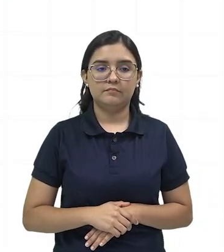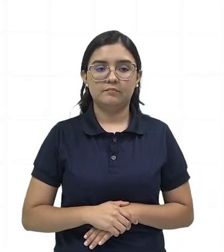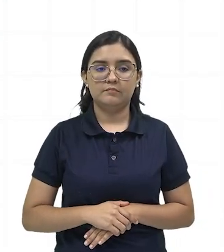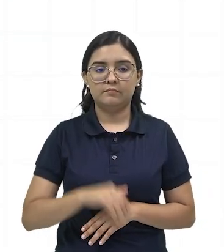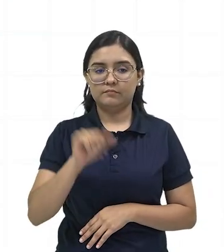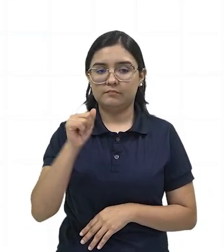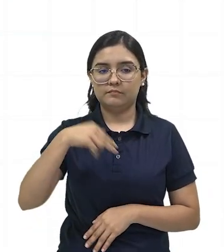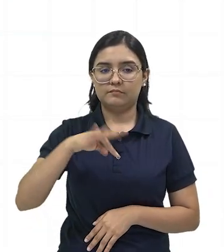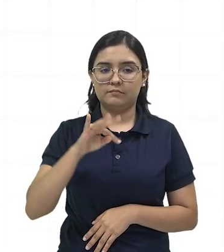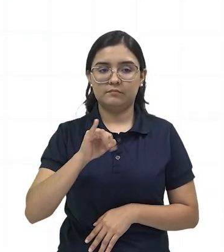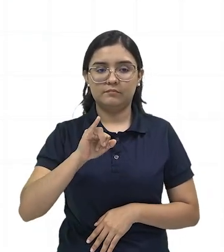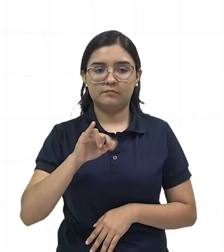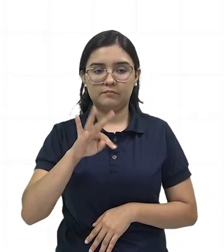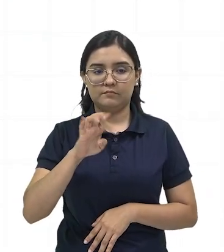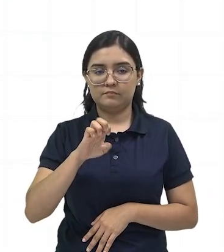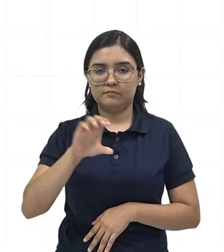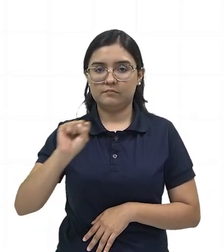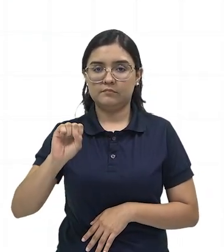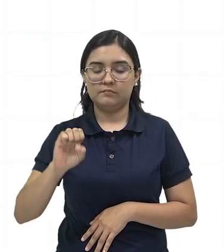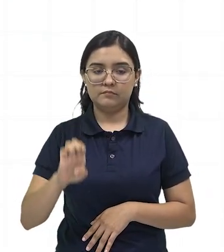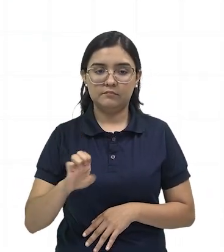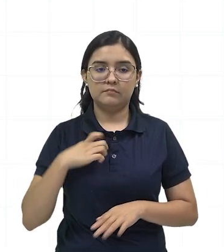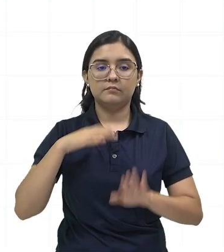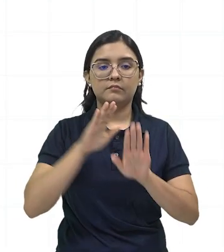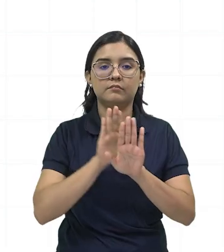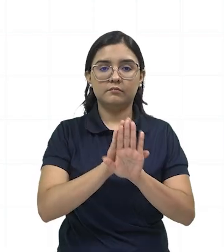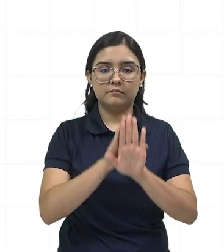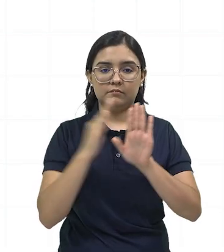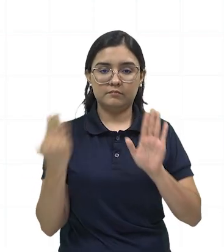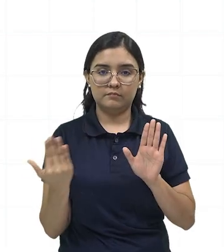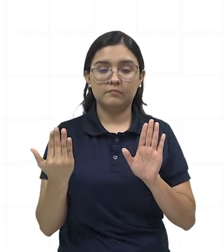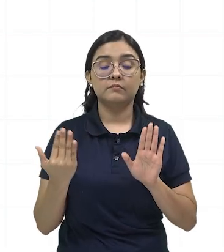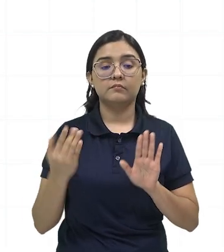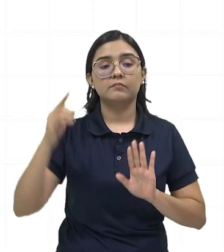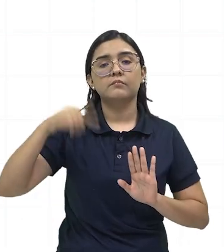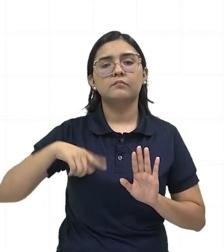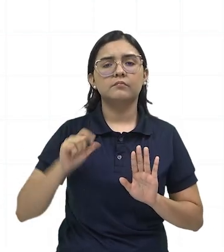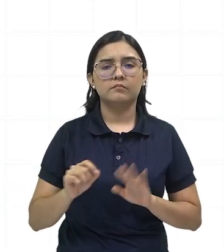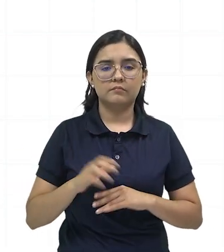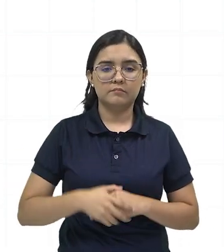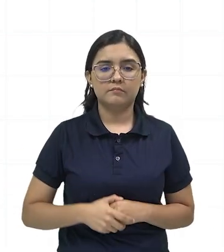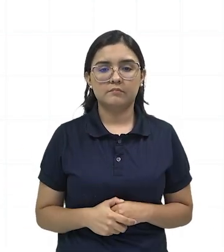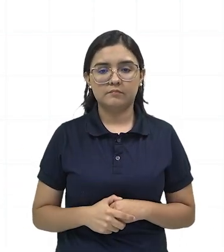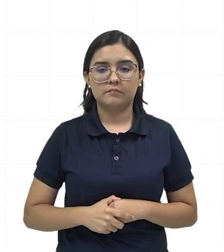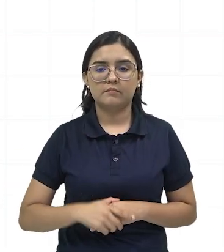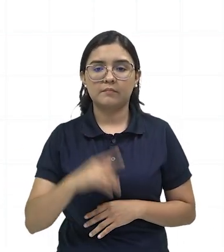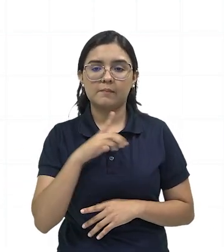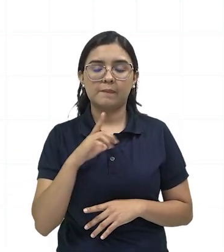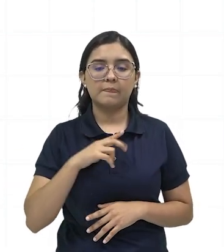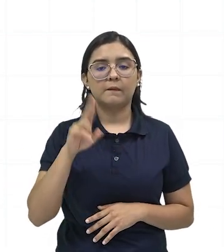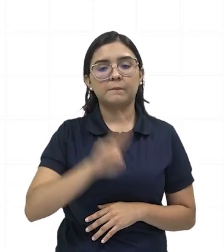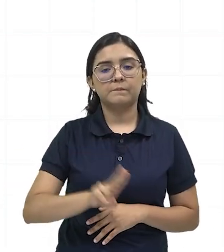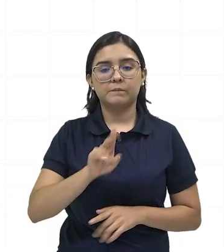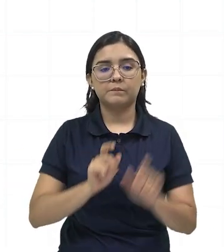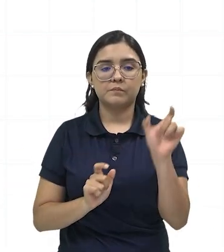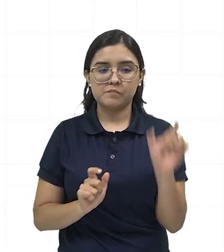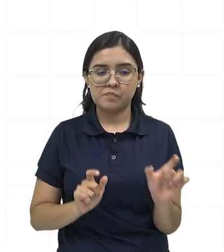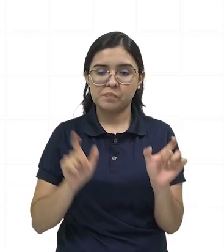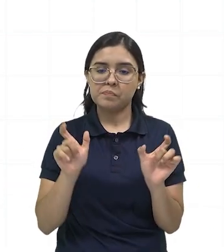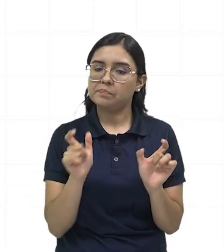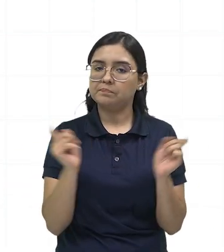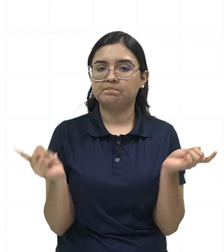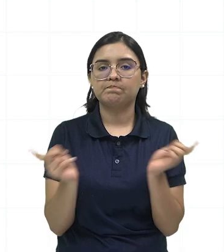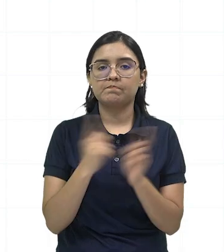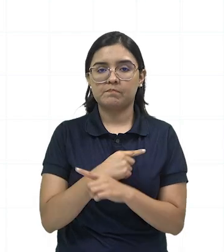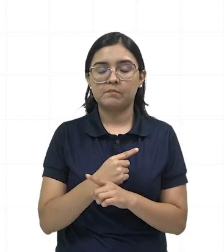figura de palavra, aliás, de pensamento, né? Que ela ocorre quando há o emprego de termos de